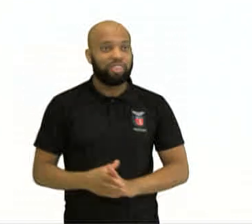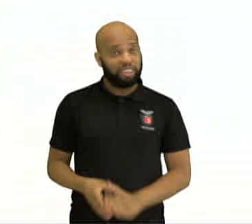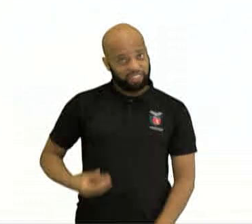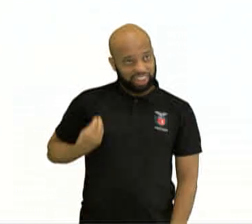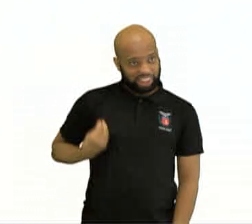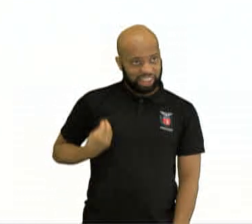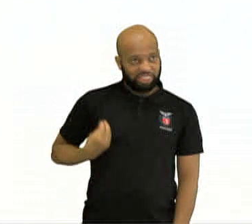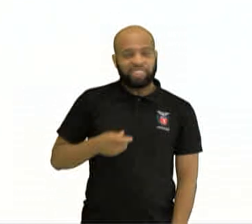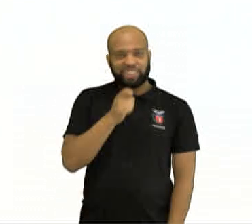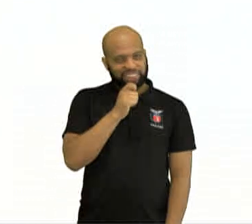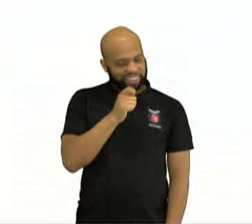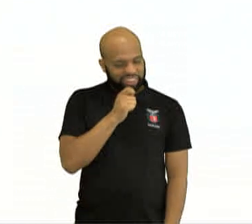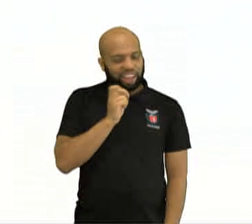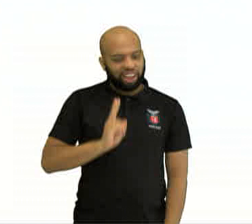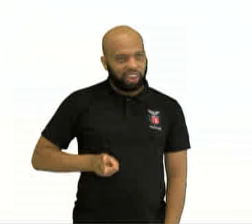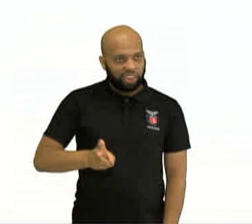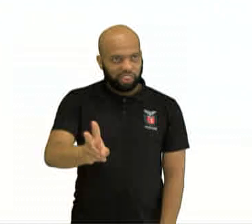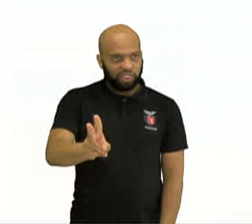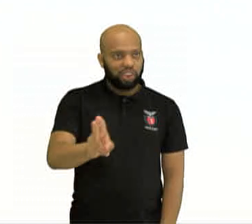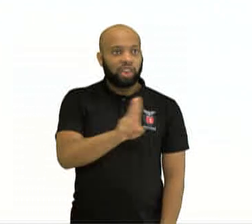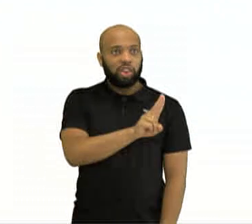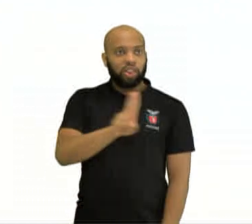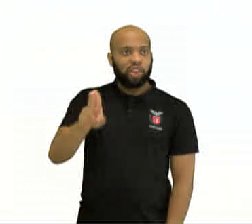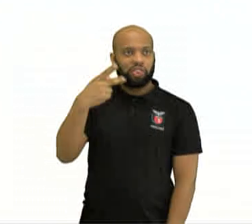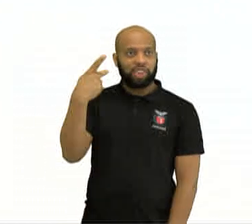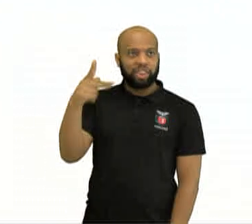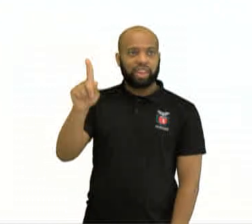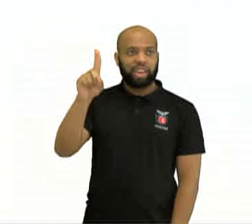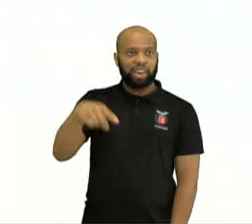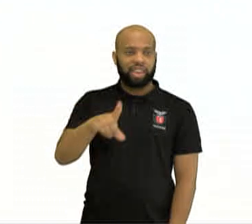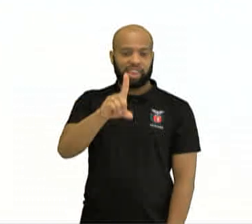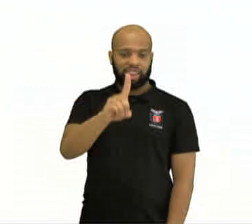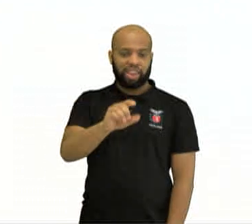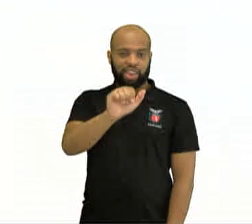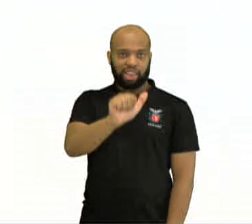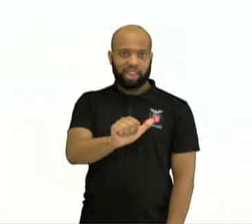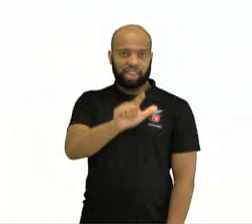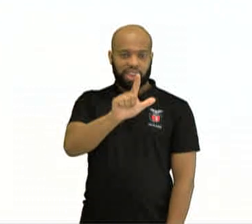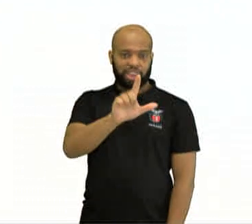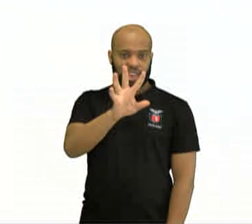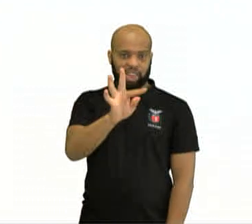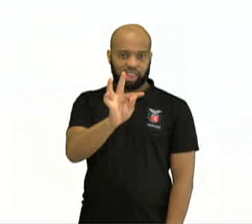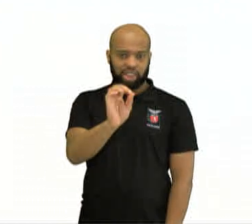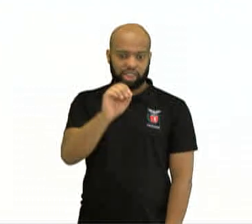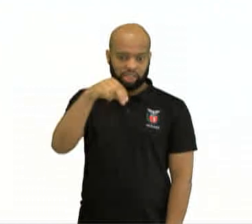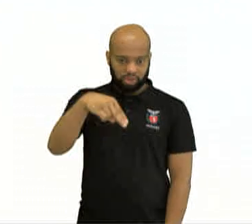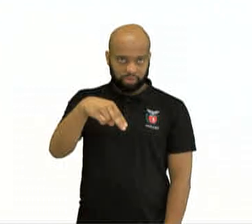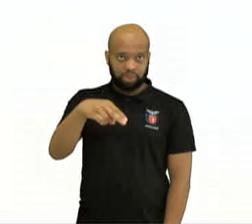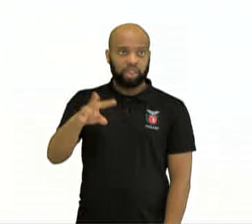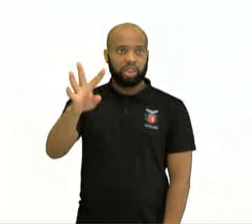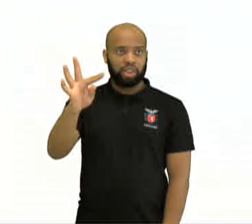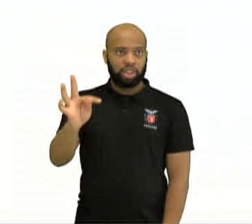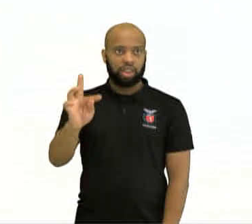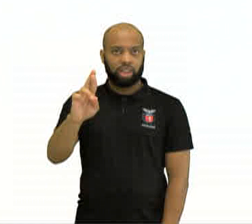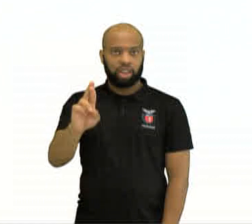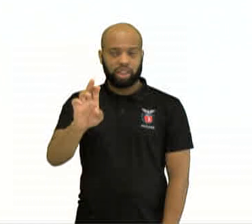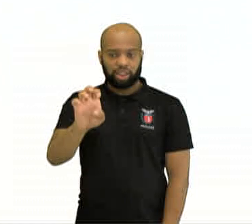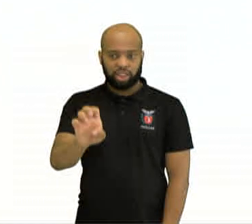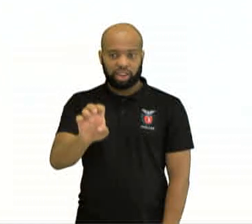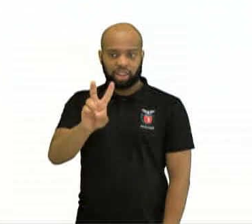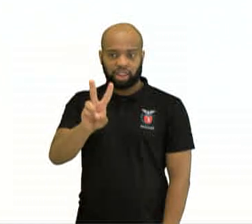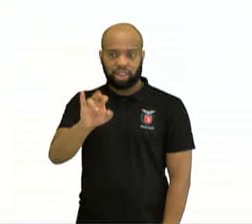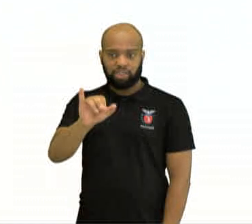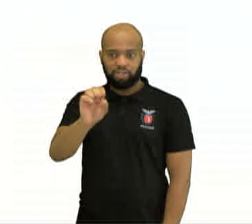vivo, graças a Deus, Dalton Trevisan, que nunca quis ser fotografado, se expor na